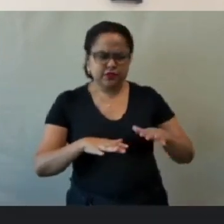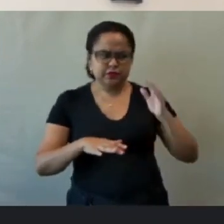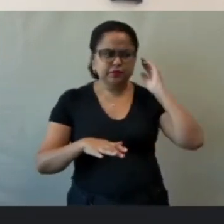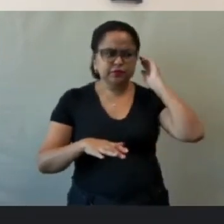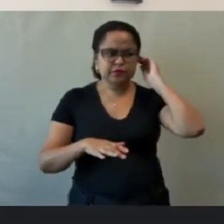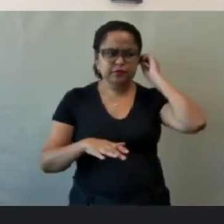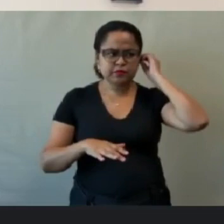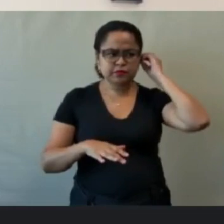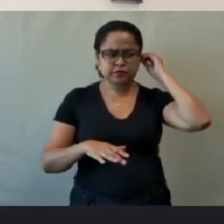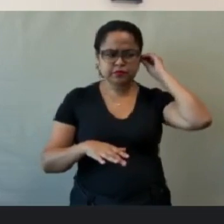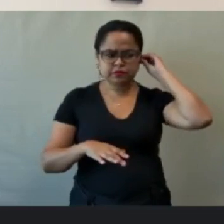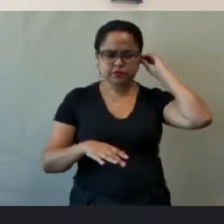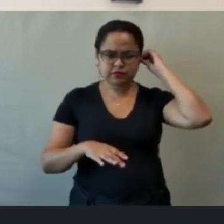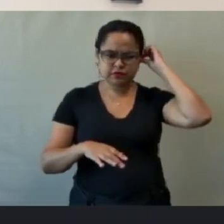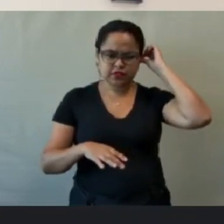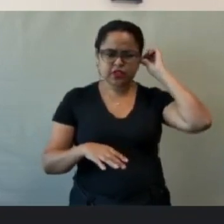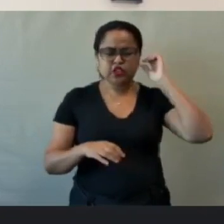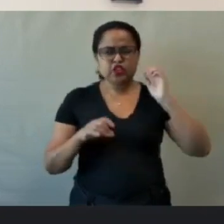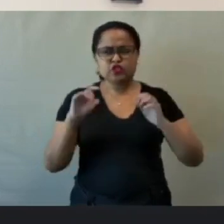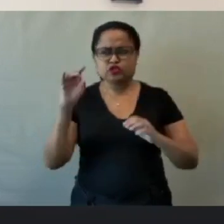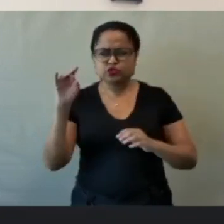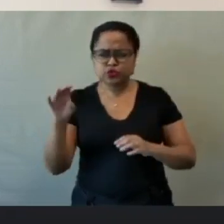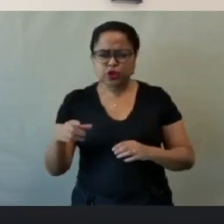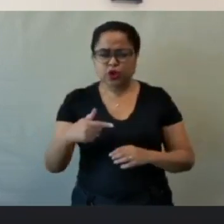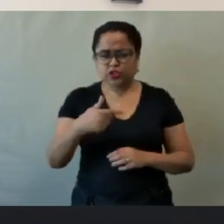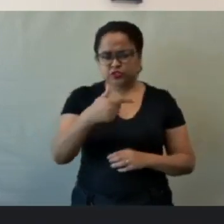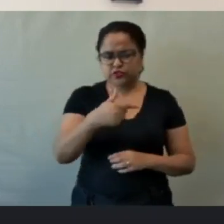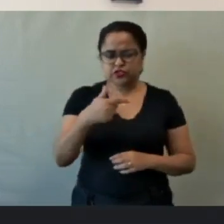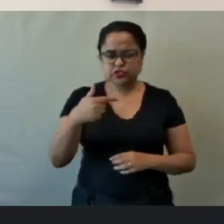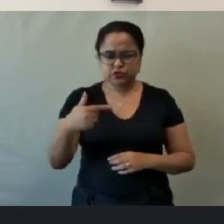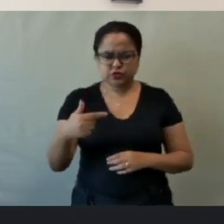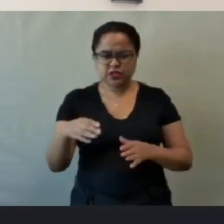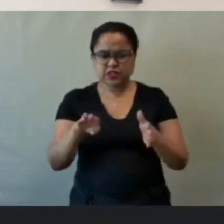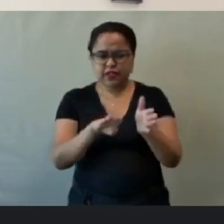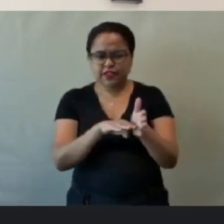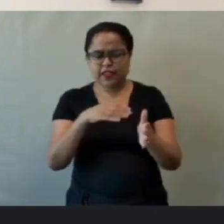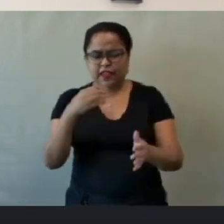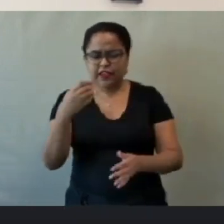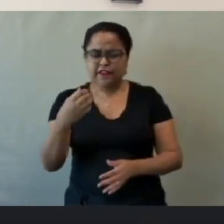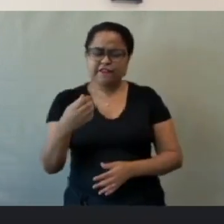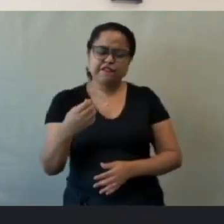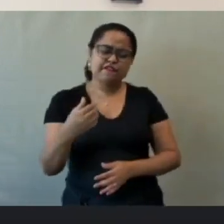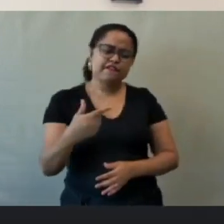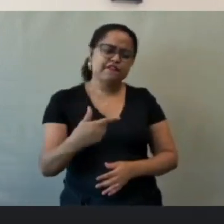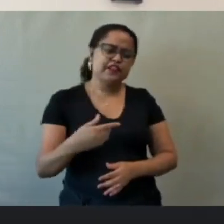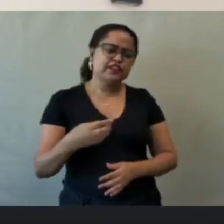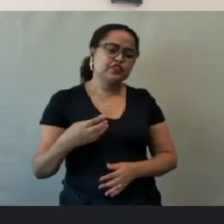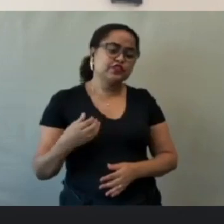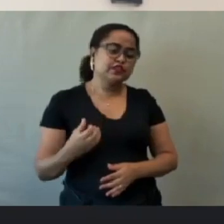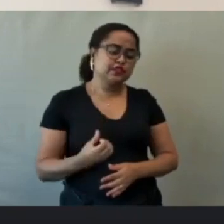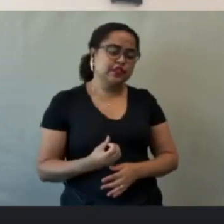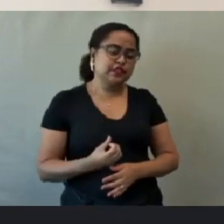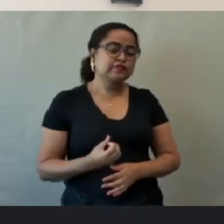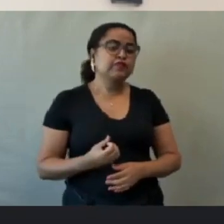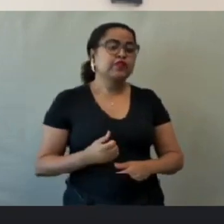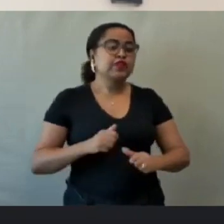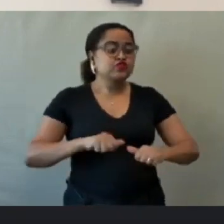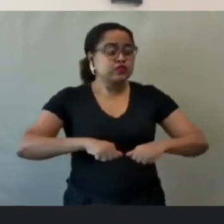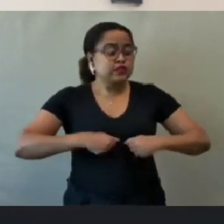apenas durante essa semana de 22 a dia 26. Nesse período a gente intensifica a nossa